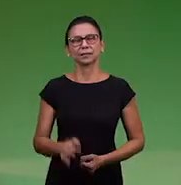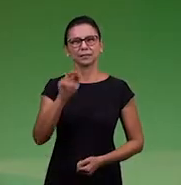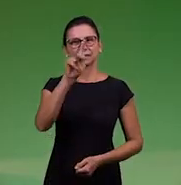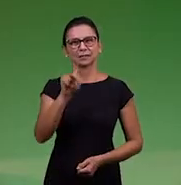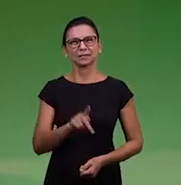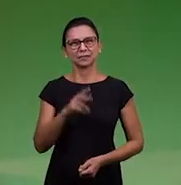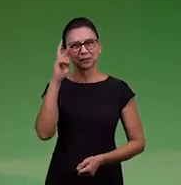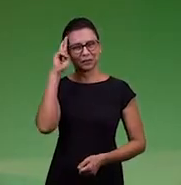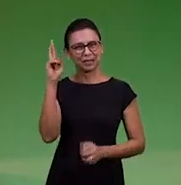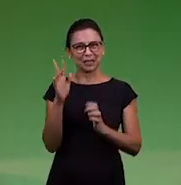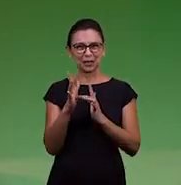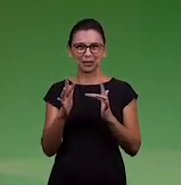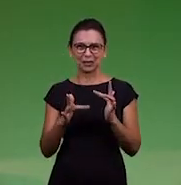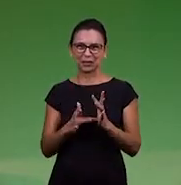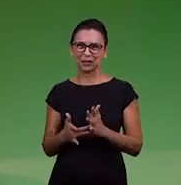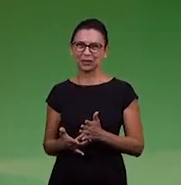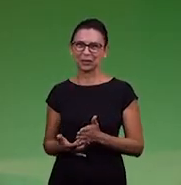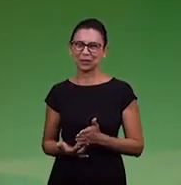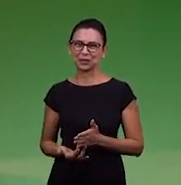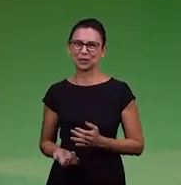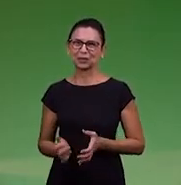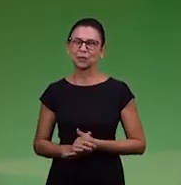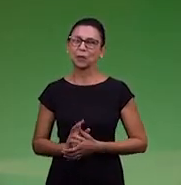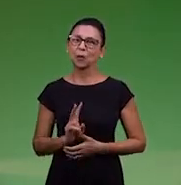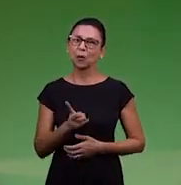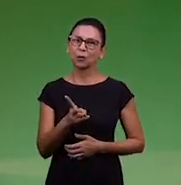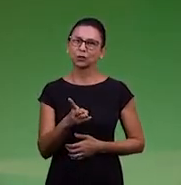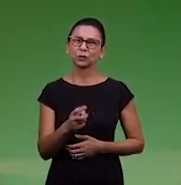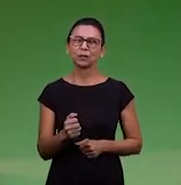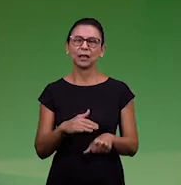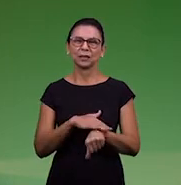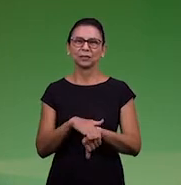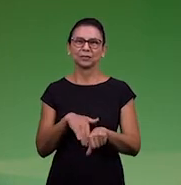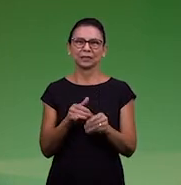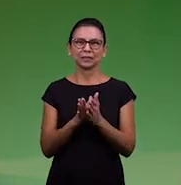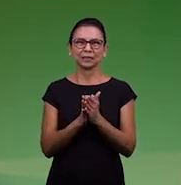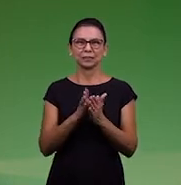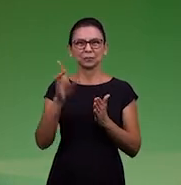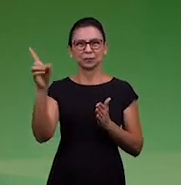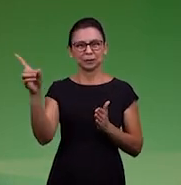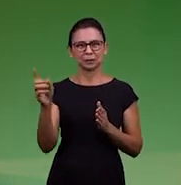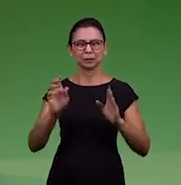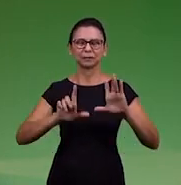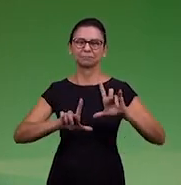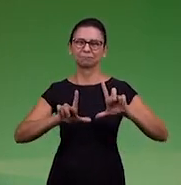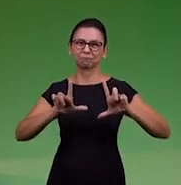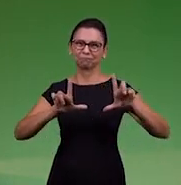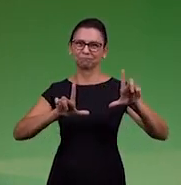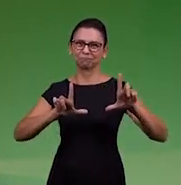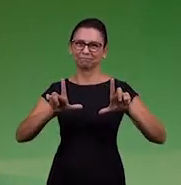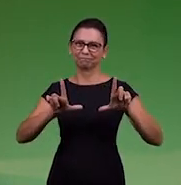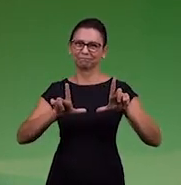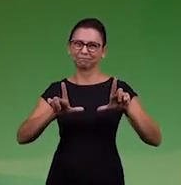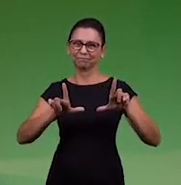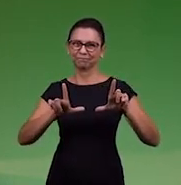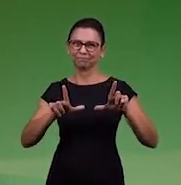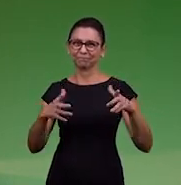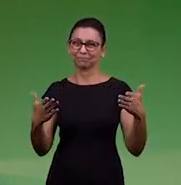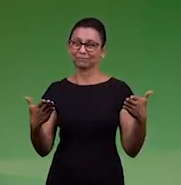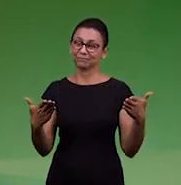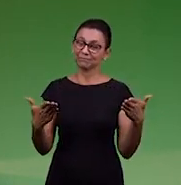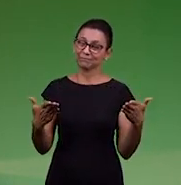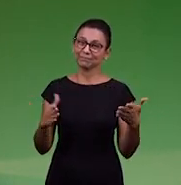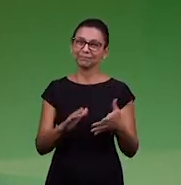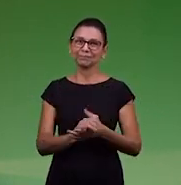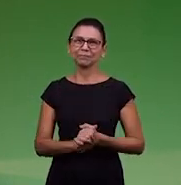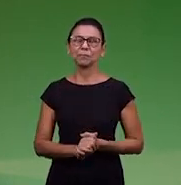Irmãos, a paz do Senhor. Estamos de volta com o programa Conversas Bíblicas em mais uma edição e desta